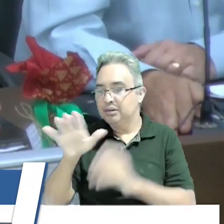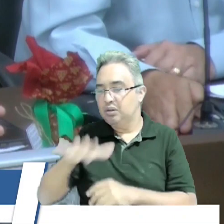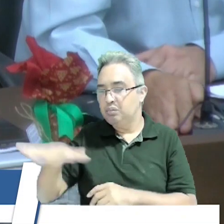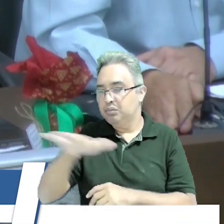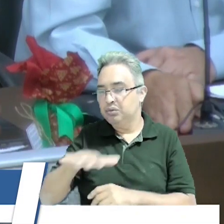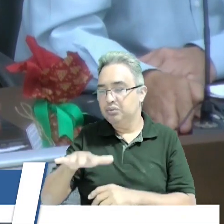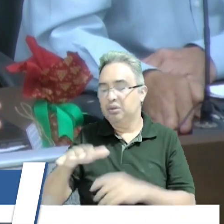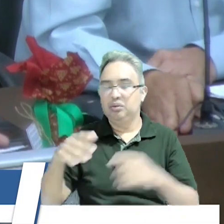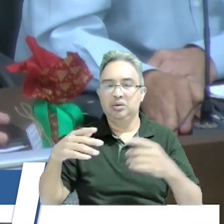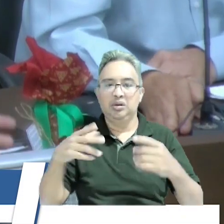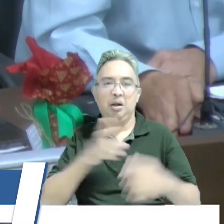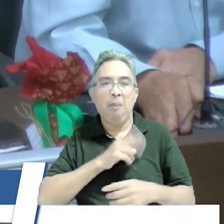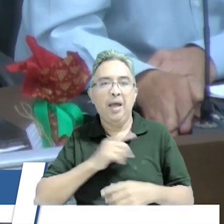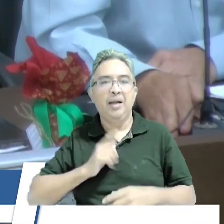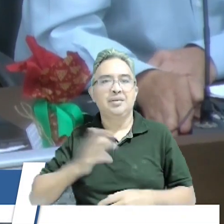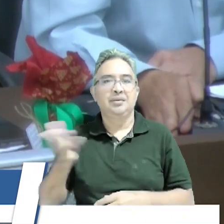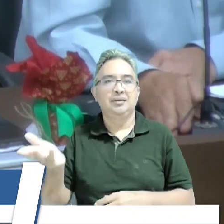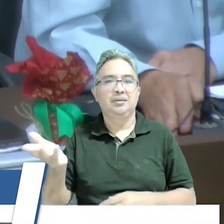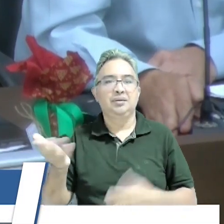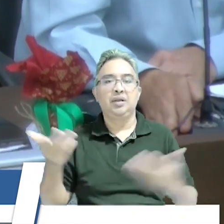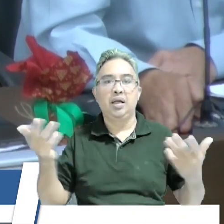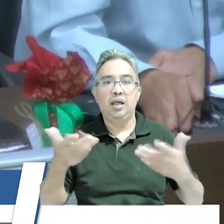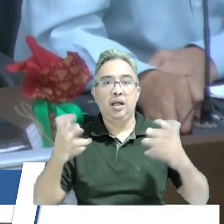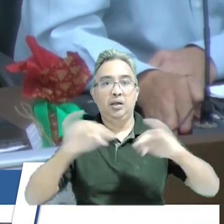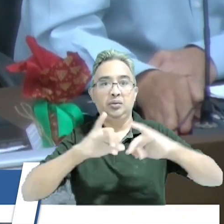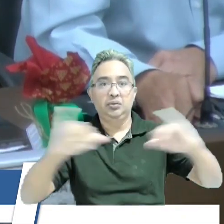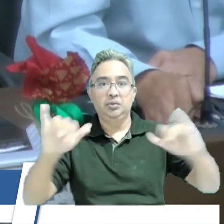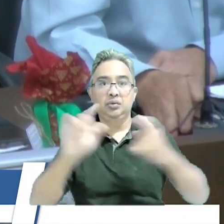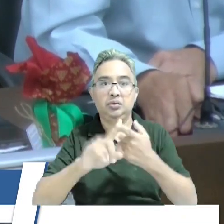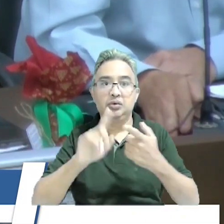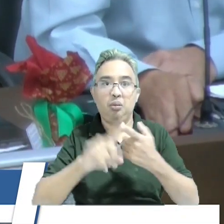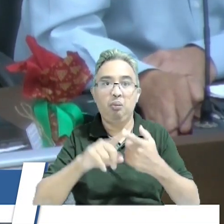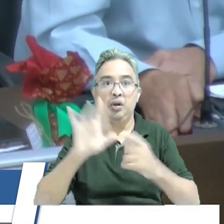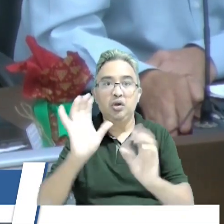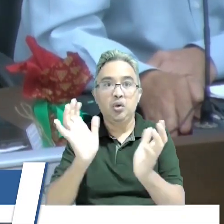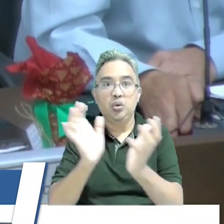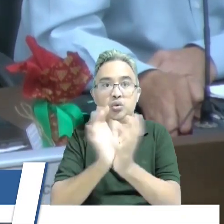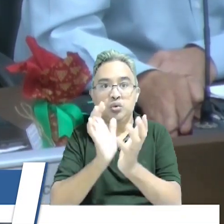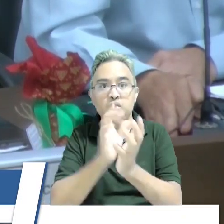agora, anunciando aqui, nesse pacote,